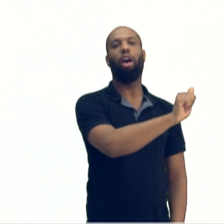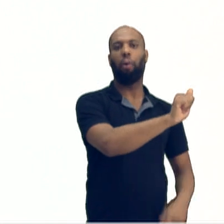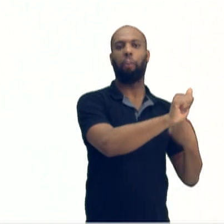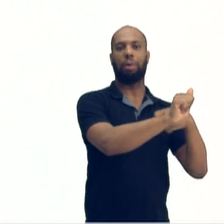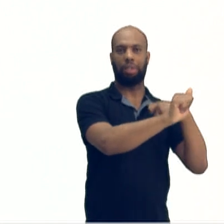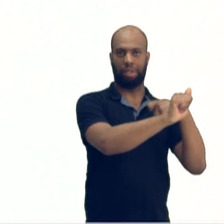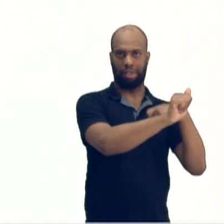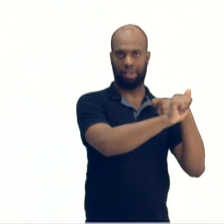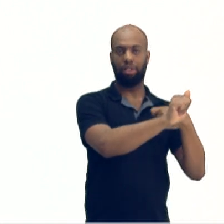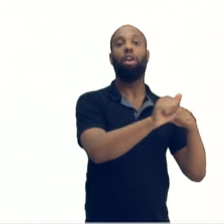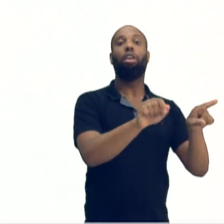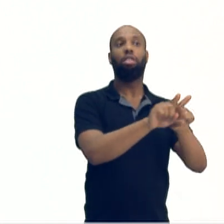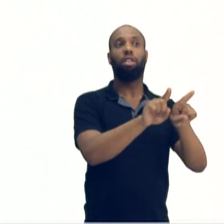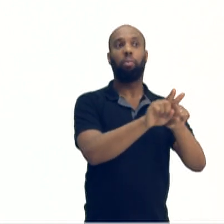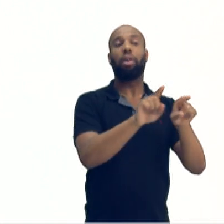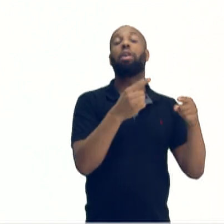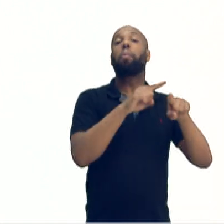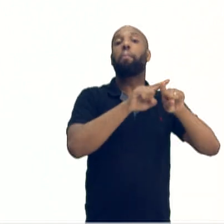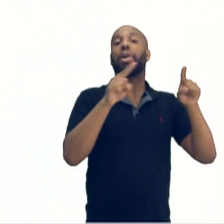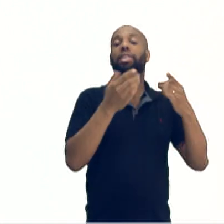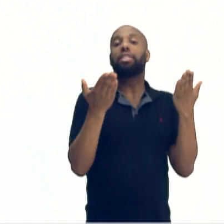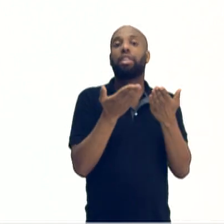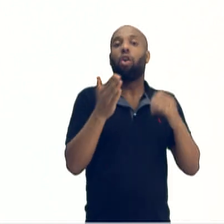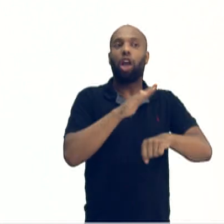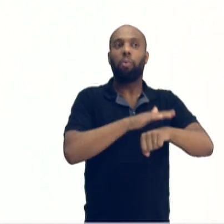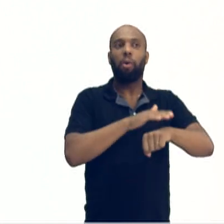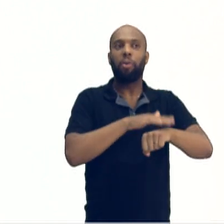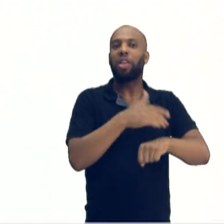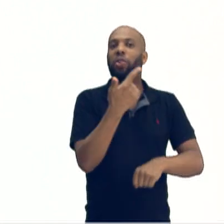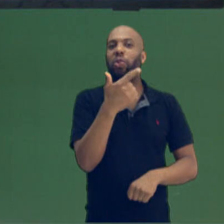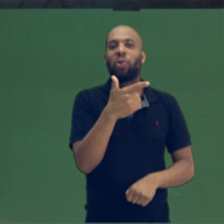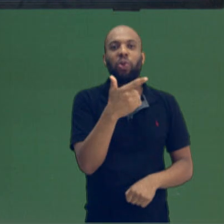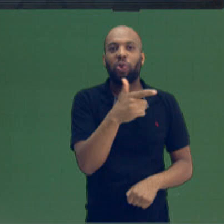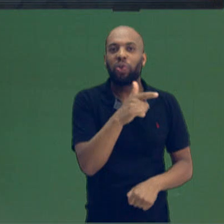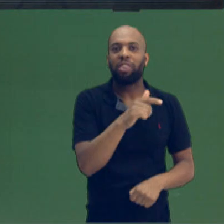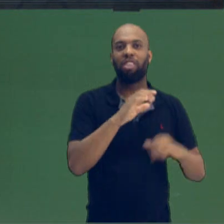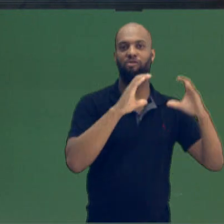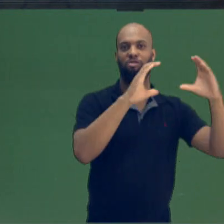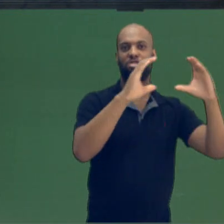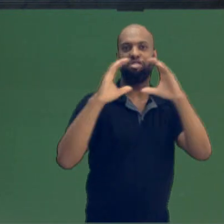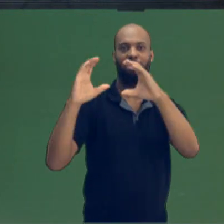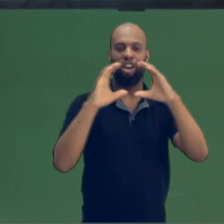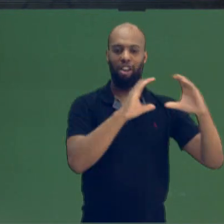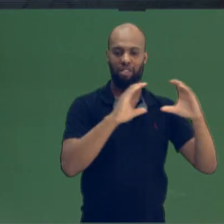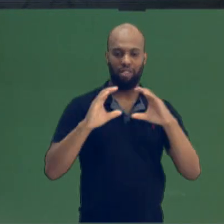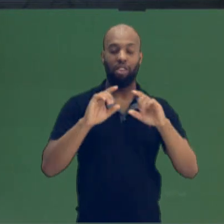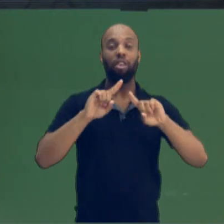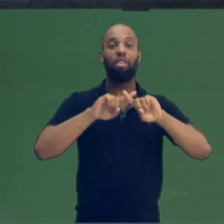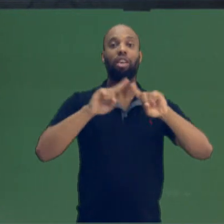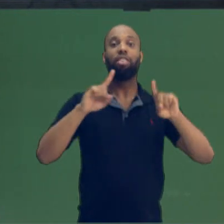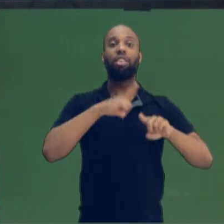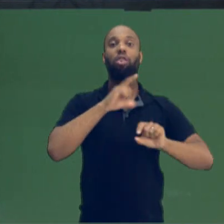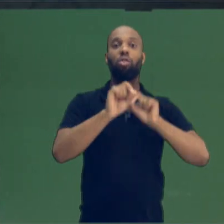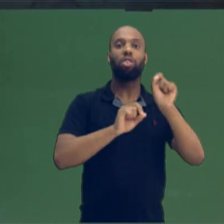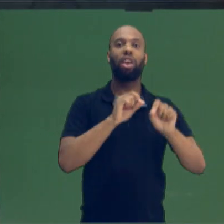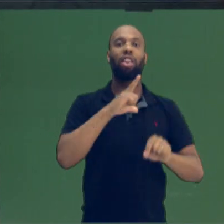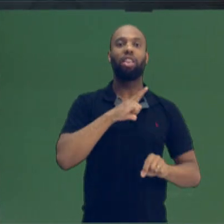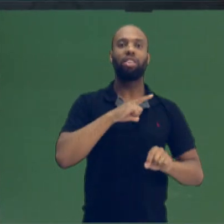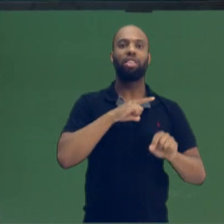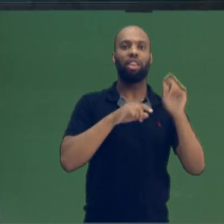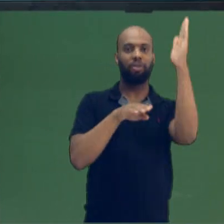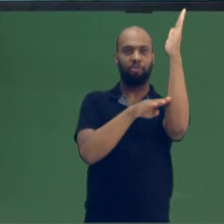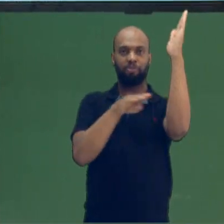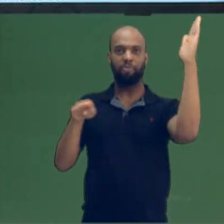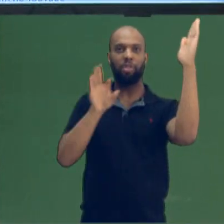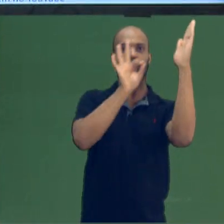né? O coeficiente angular, só que agora vocês estão vendo que aqui não tem mais o valor da função, porque a gente tem quem? A gente tem os pontos.